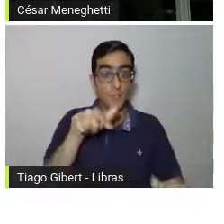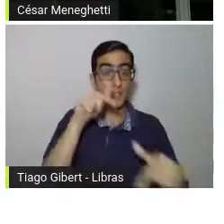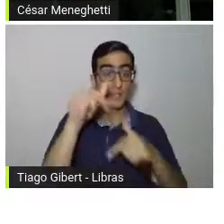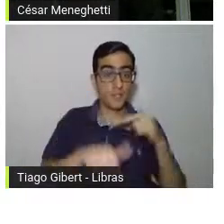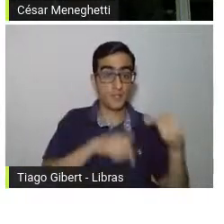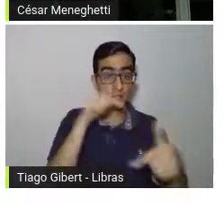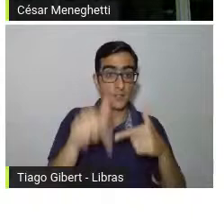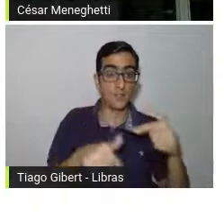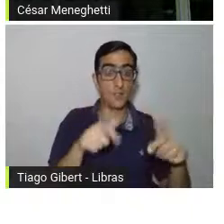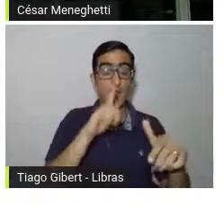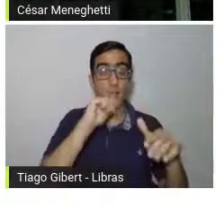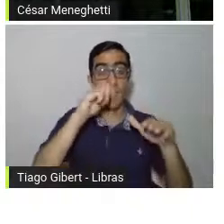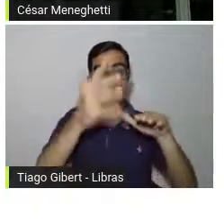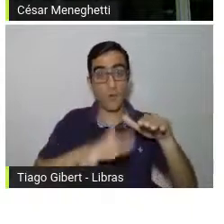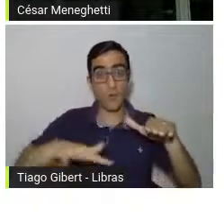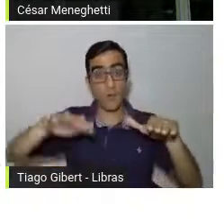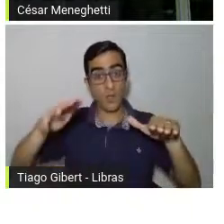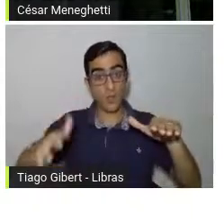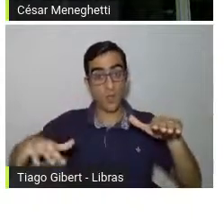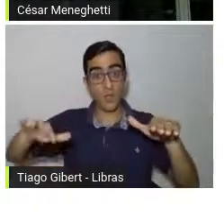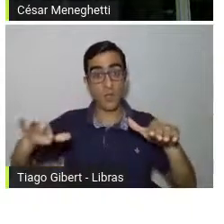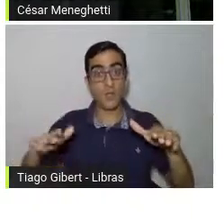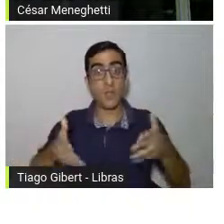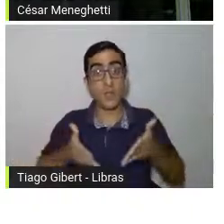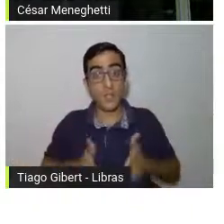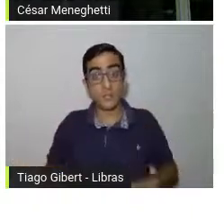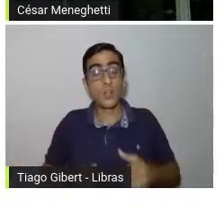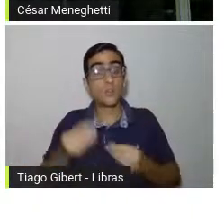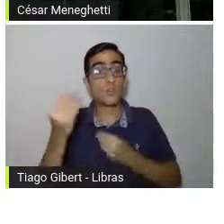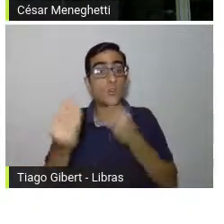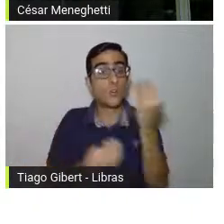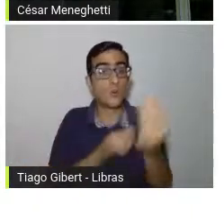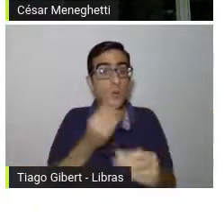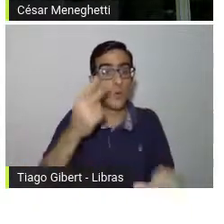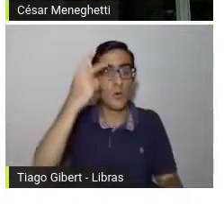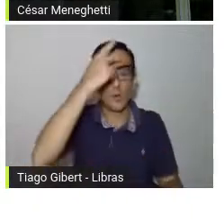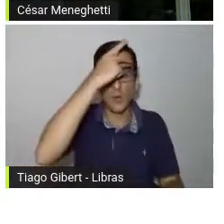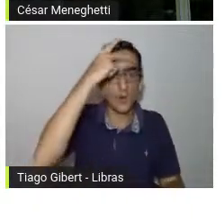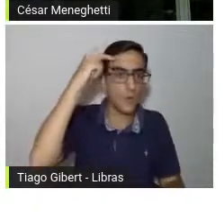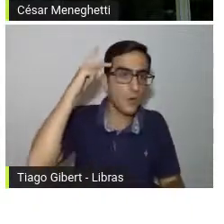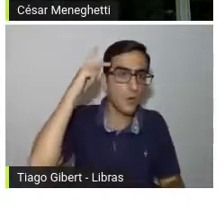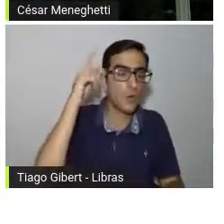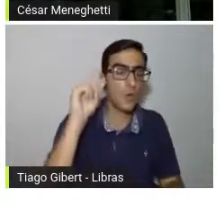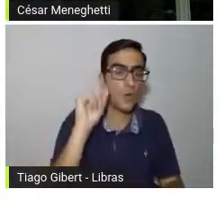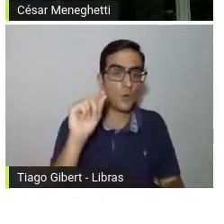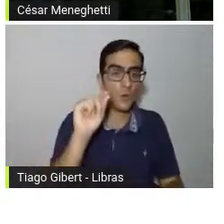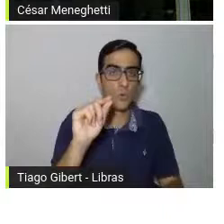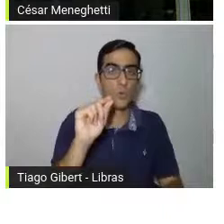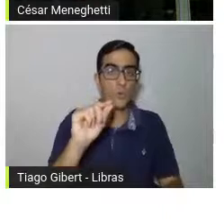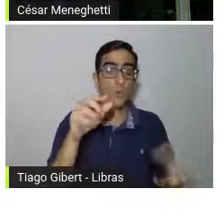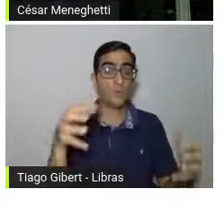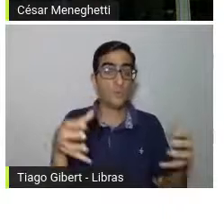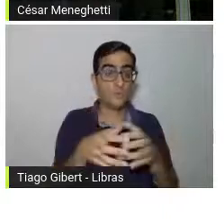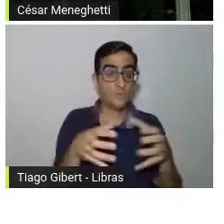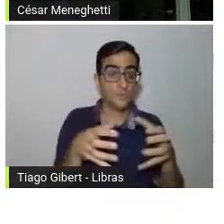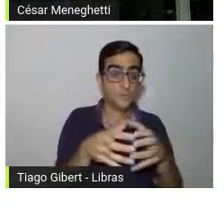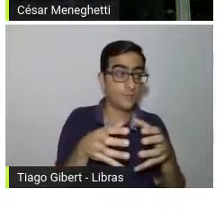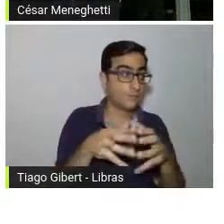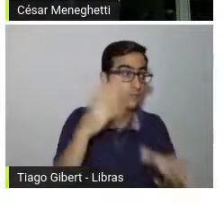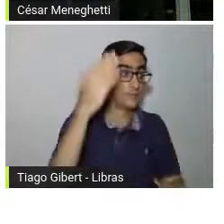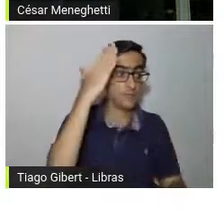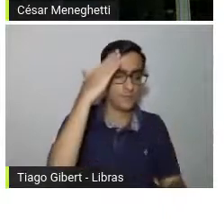vendo das ondas nasceu das pessoas handicaps. Eles souberam